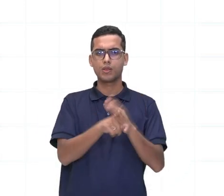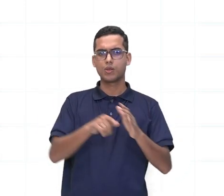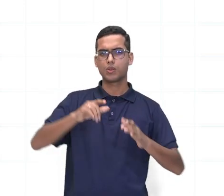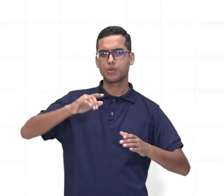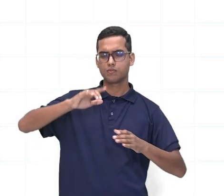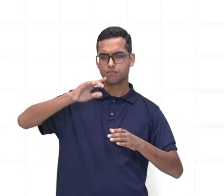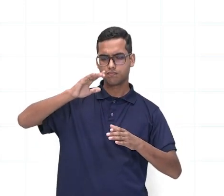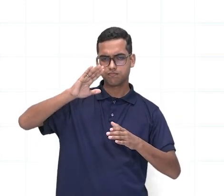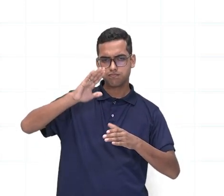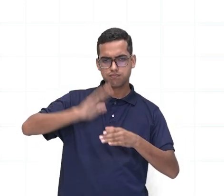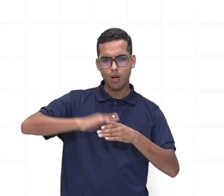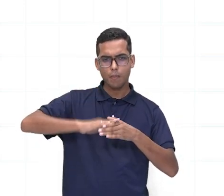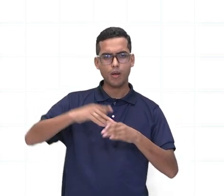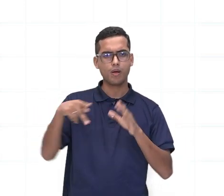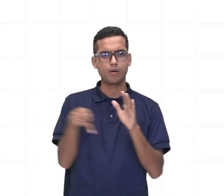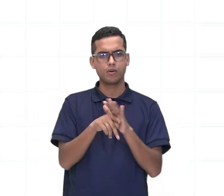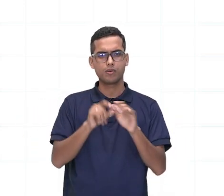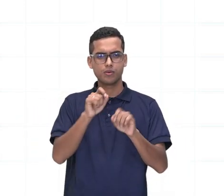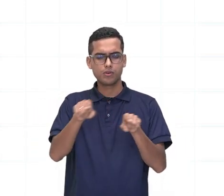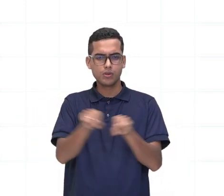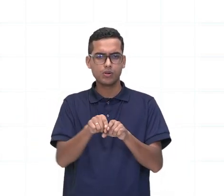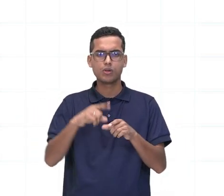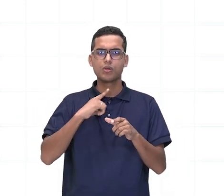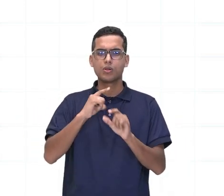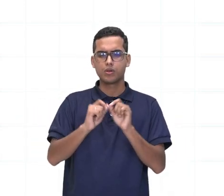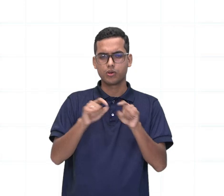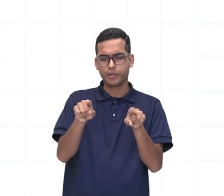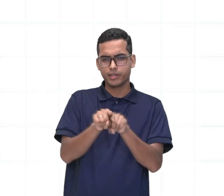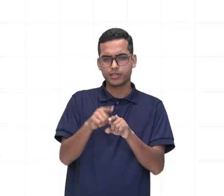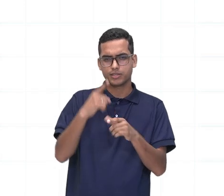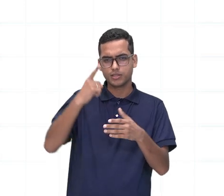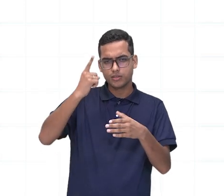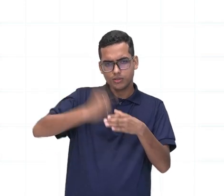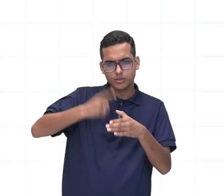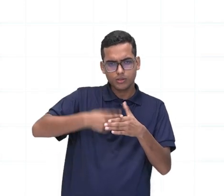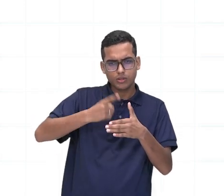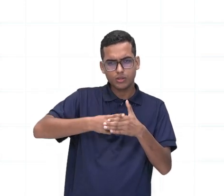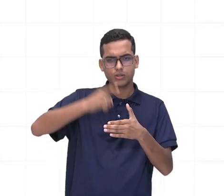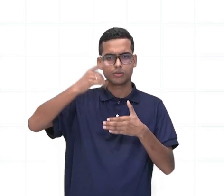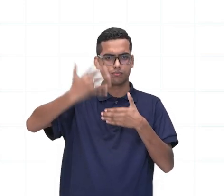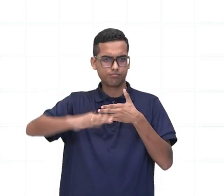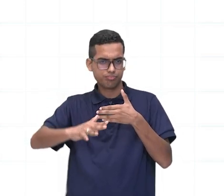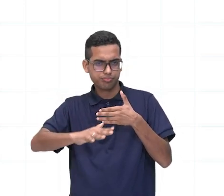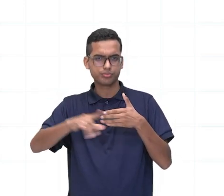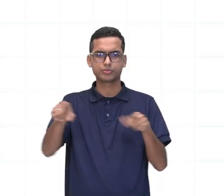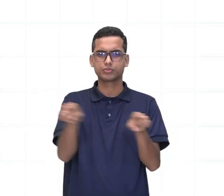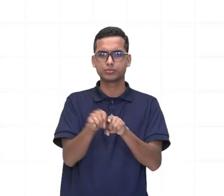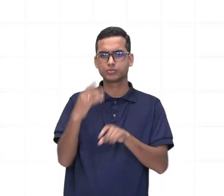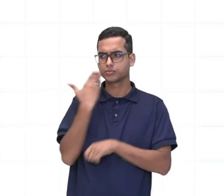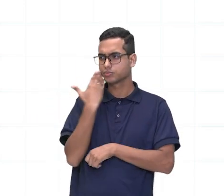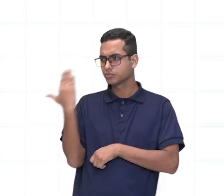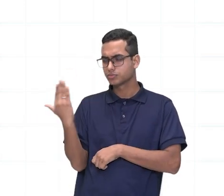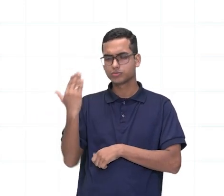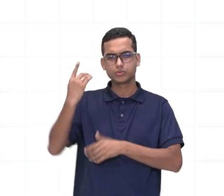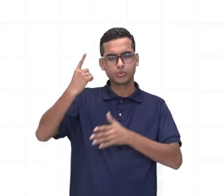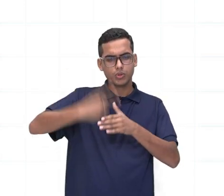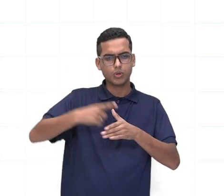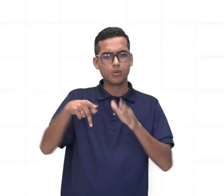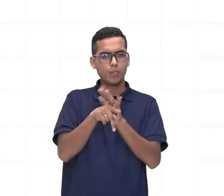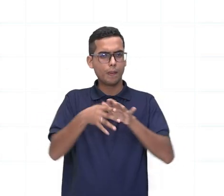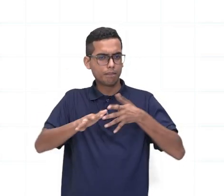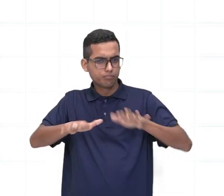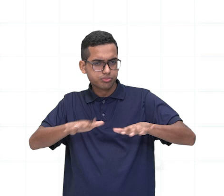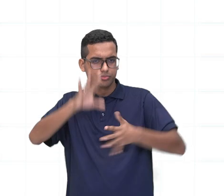em batidas, fricção, agitação ou sopro. Nessa categoria, temos diferentes instrumentos